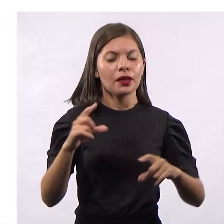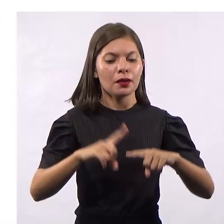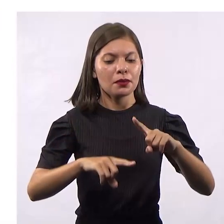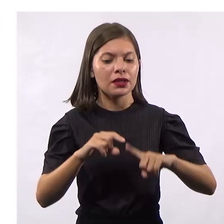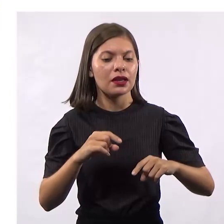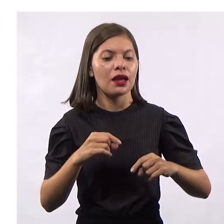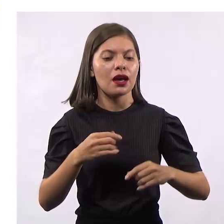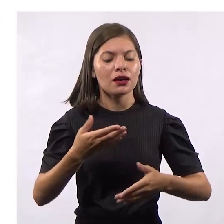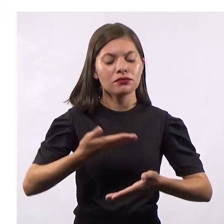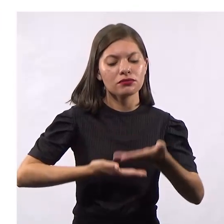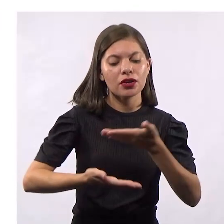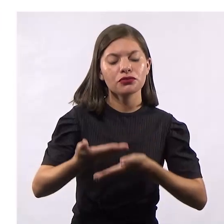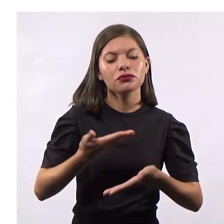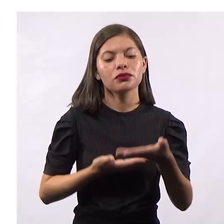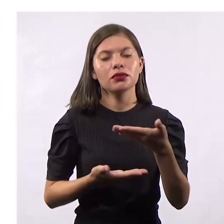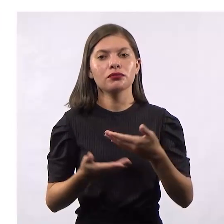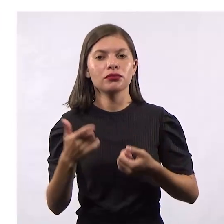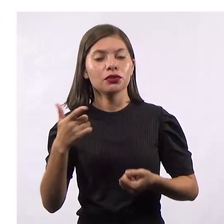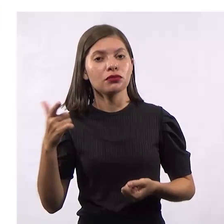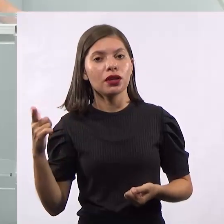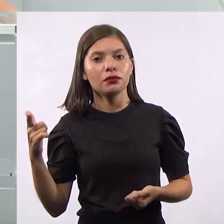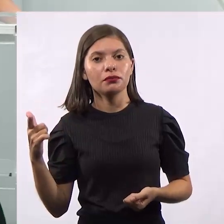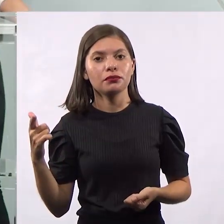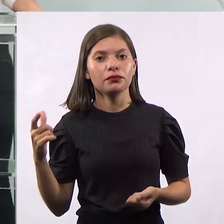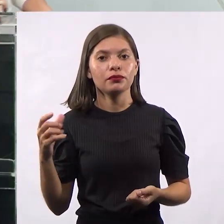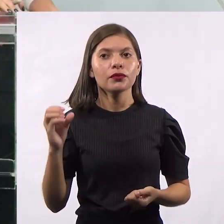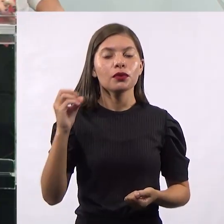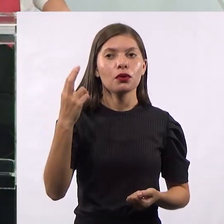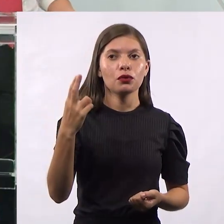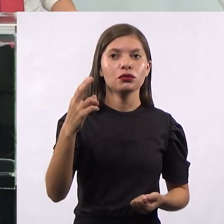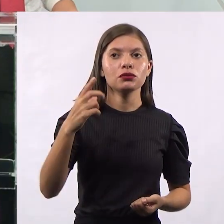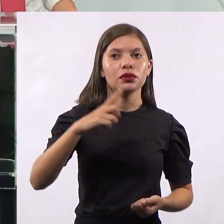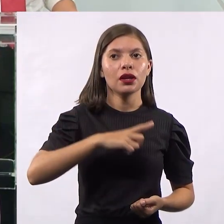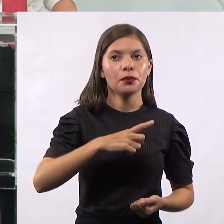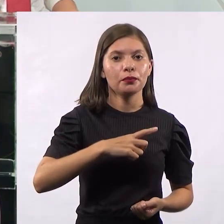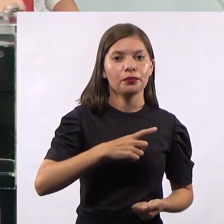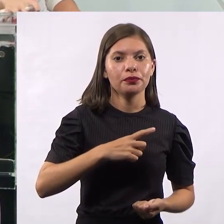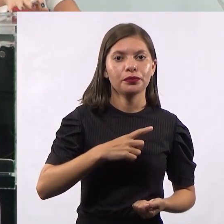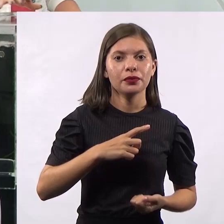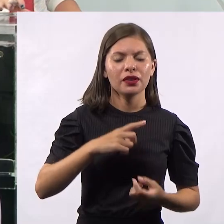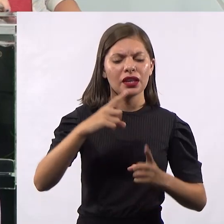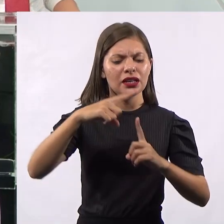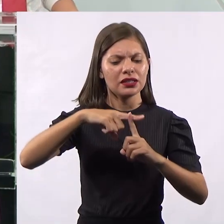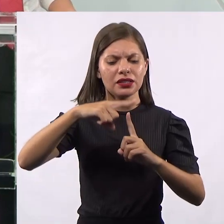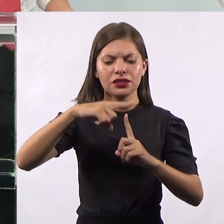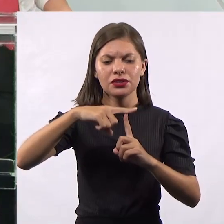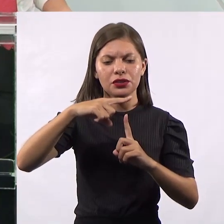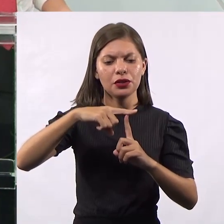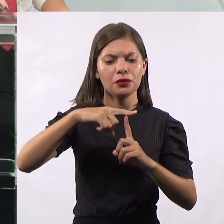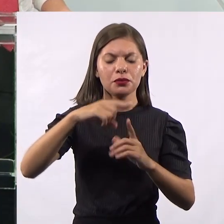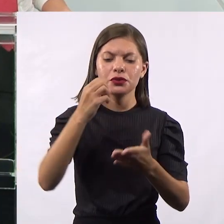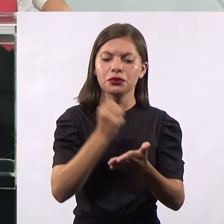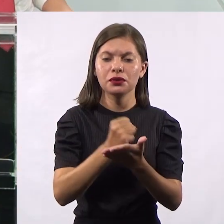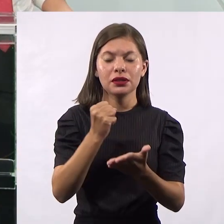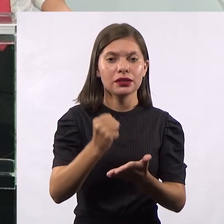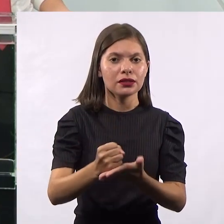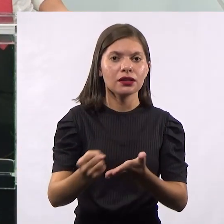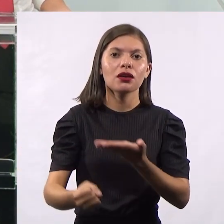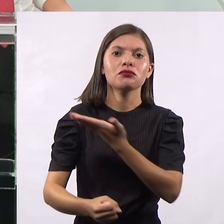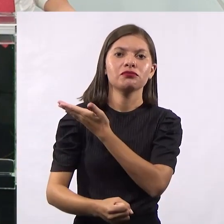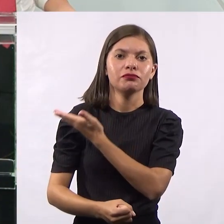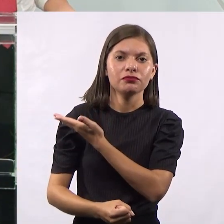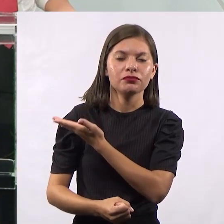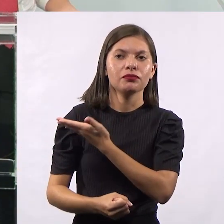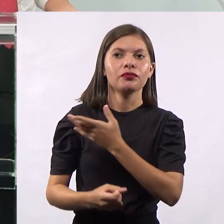de materiais. Então, vejam, todos esses tipos de contratação, né, empreitada, integral ou por tarefa,